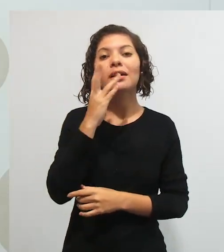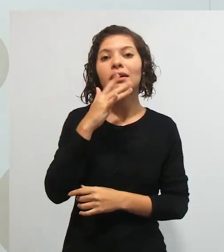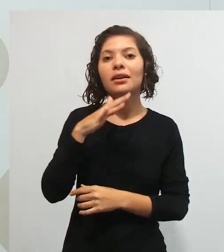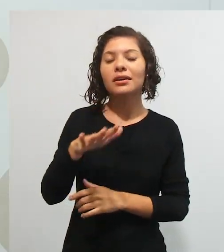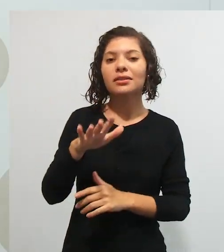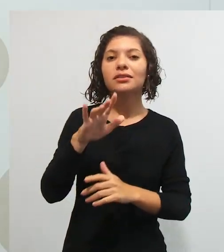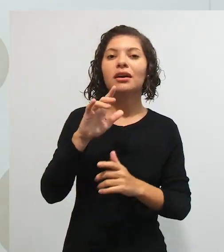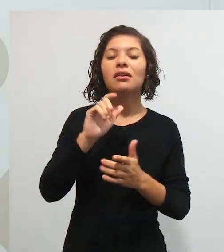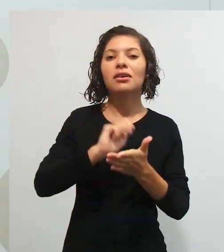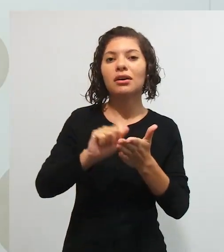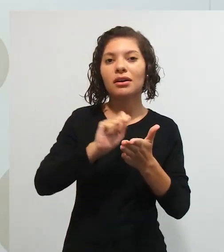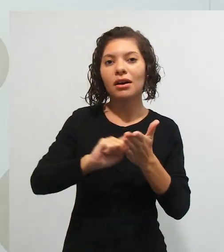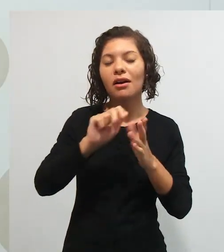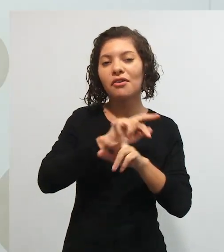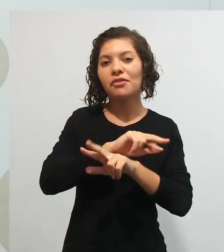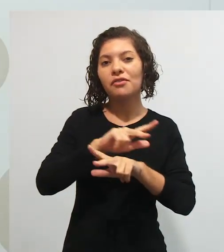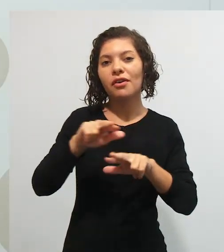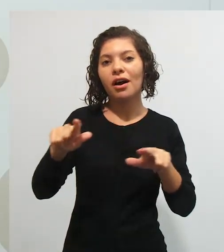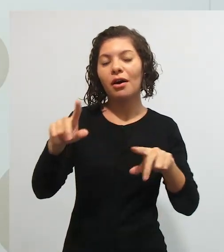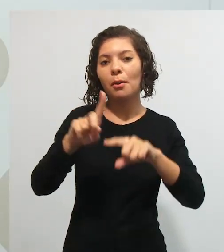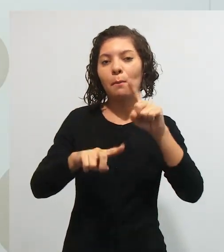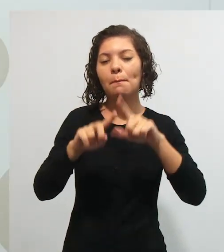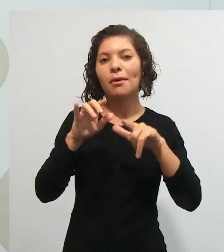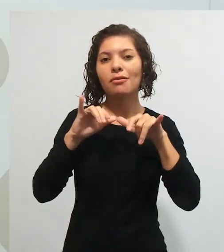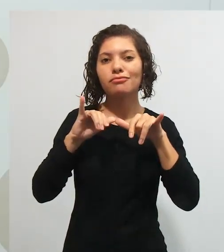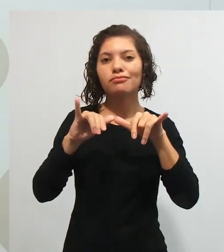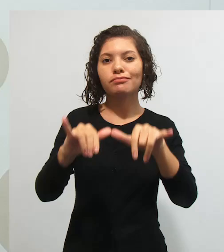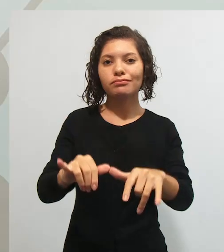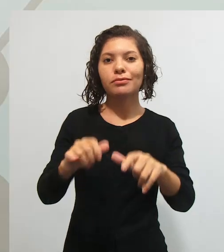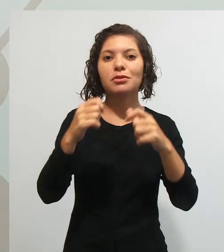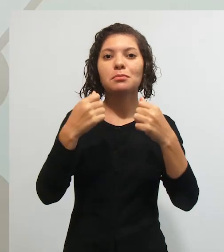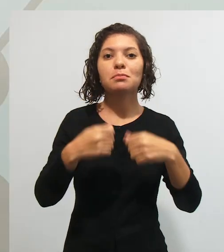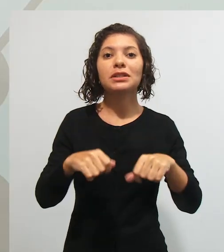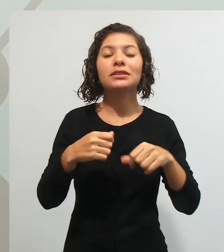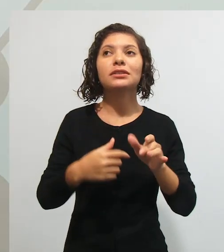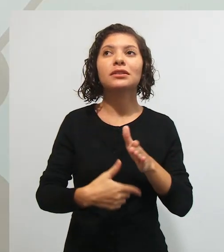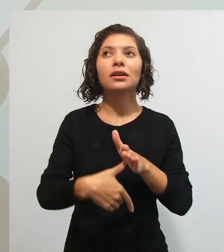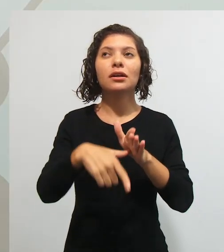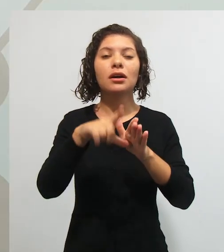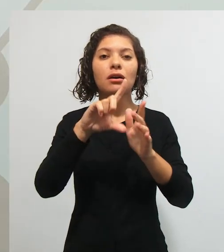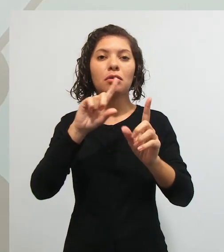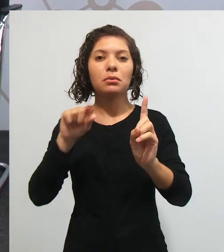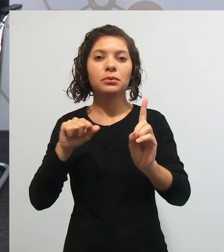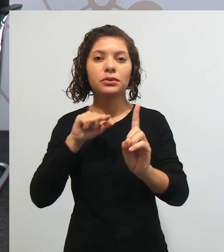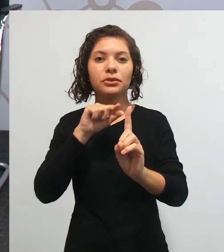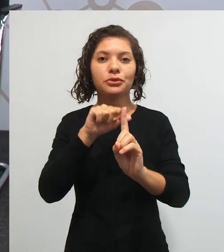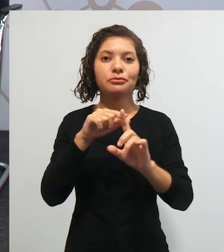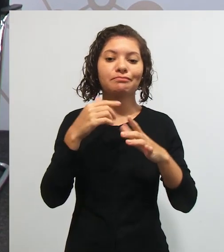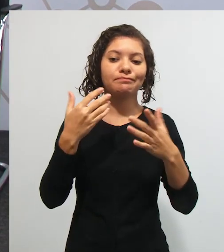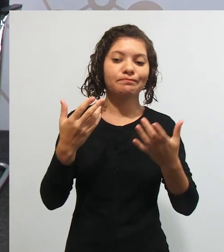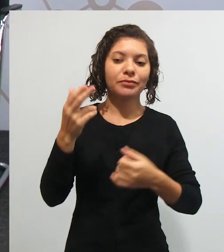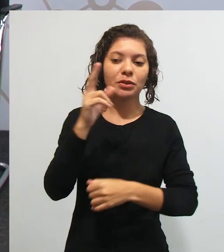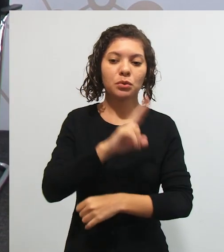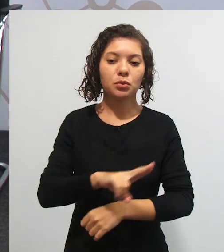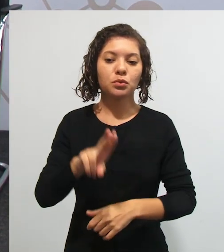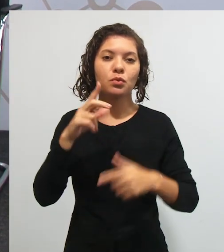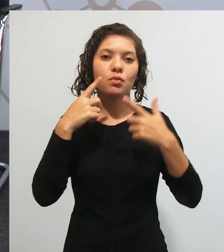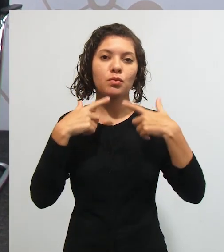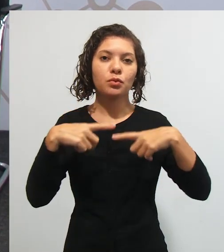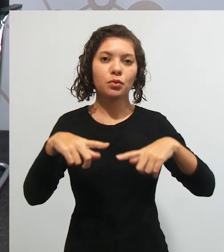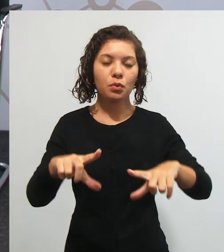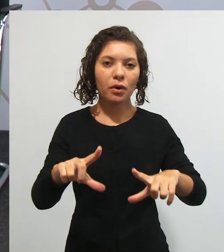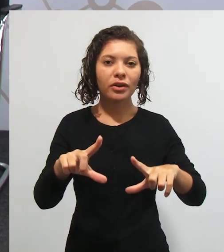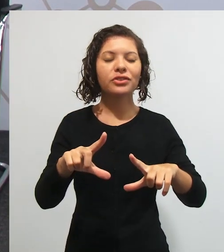podem ser adquiridas, por exemplo, no supermercado? Ela tem que ter um objetivo para isso. Então Exatamente. É isso, né? Usar a linguagem na sala de aula para